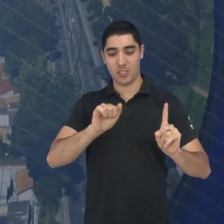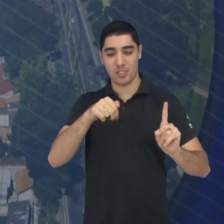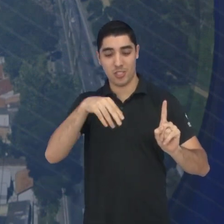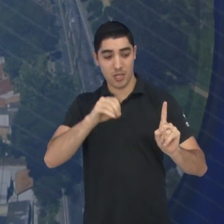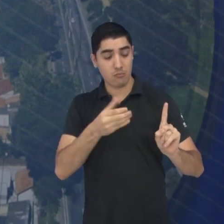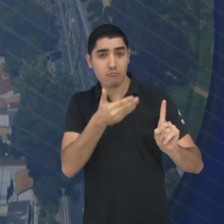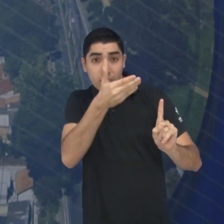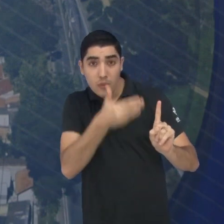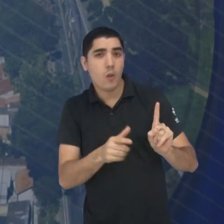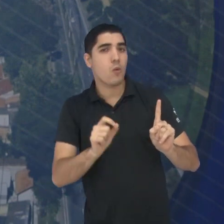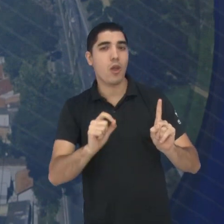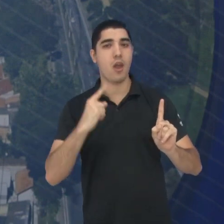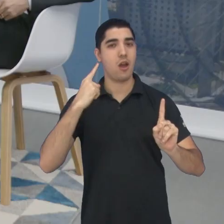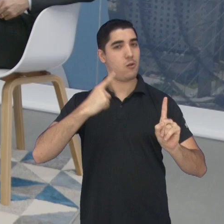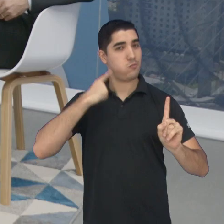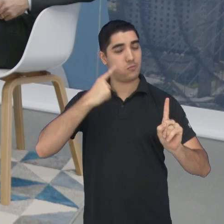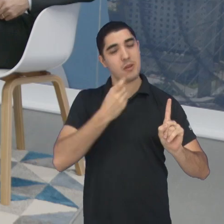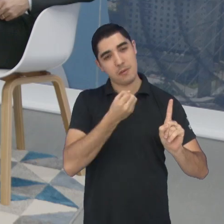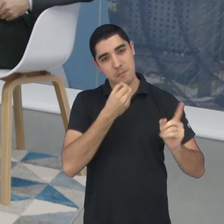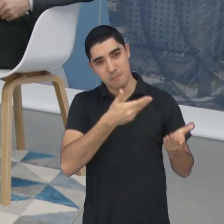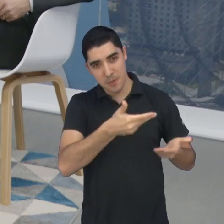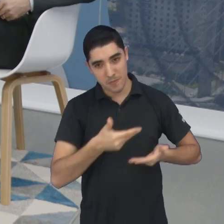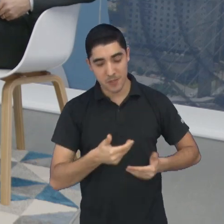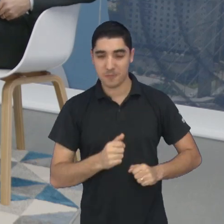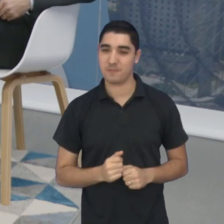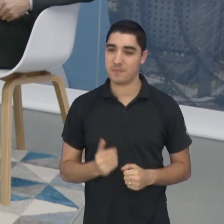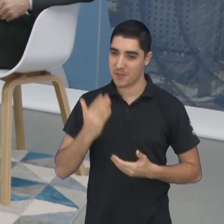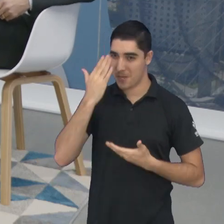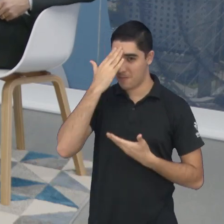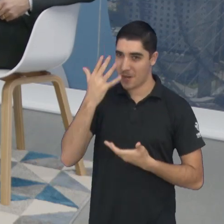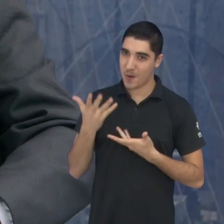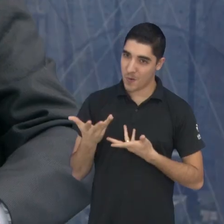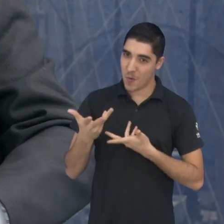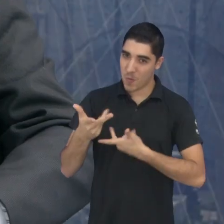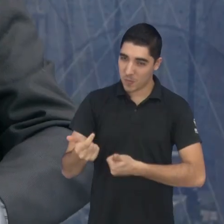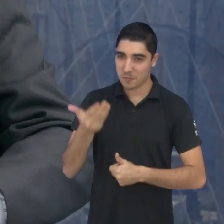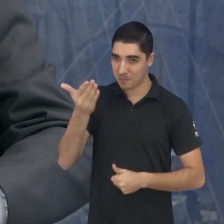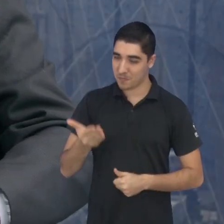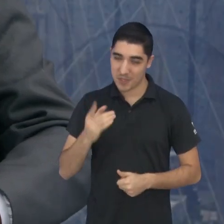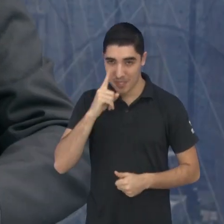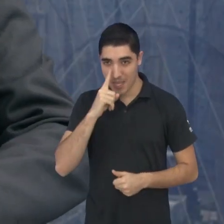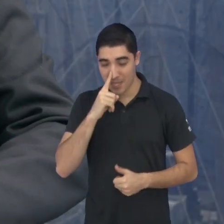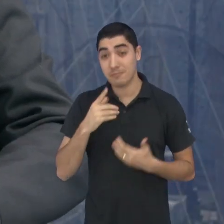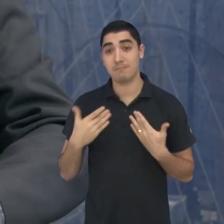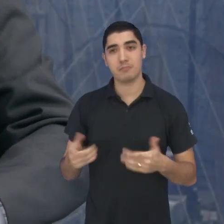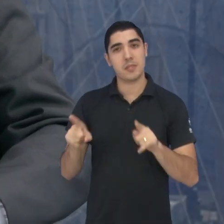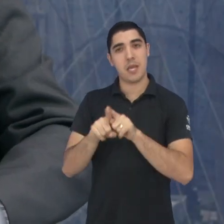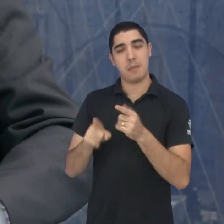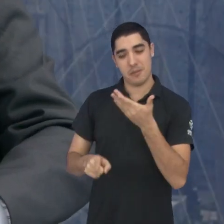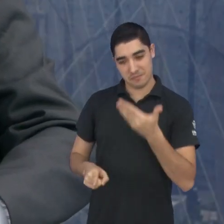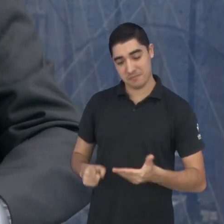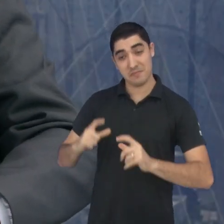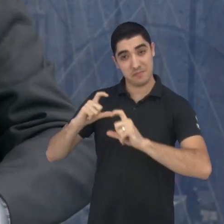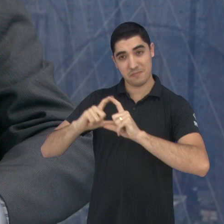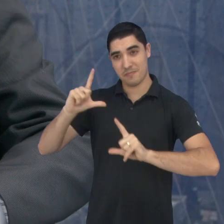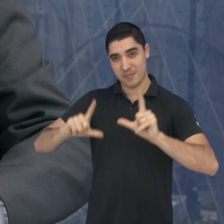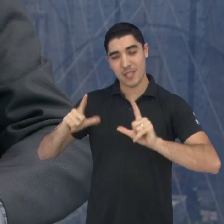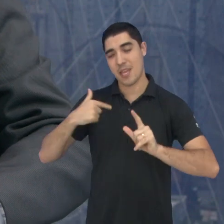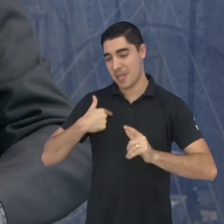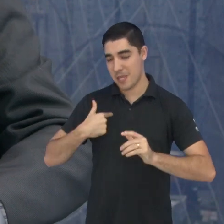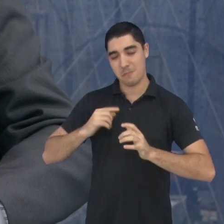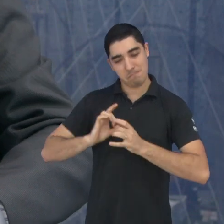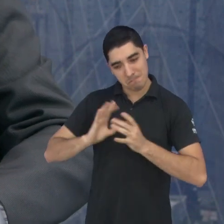é advogado. Seja muito bem-vindo, Frediano. Obrigado pelo convite, Dani. Obrigado pelo convite à TV Câmara. Estou à disposição